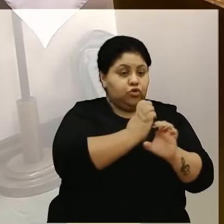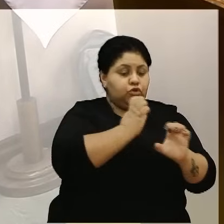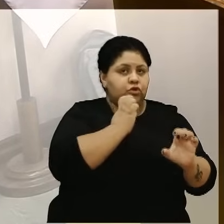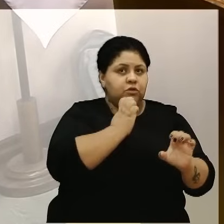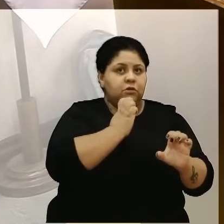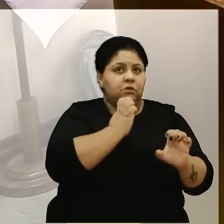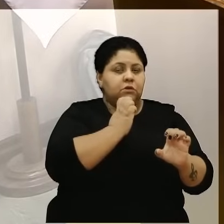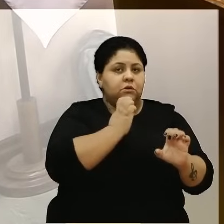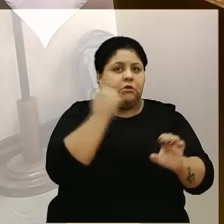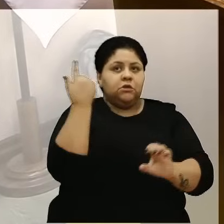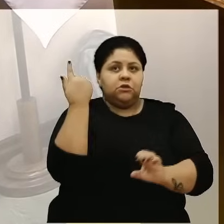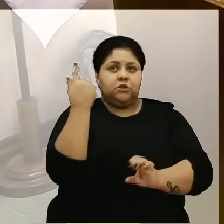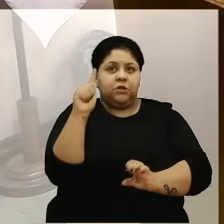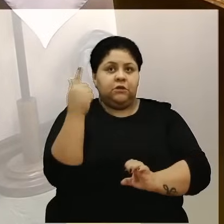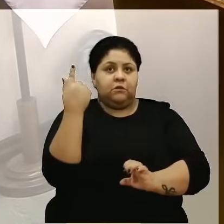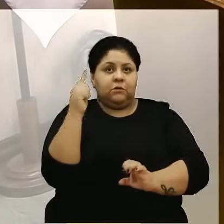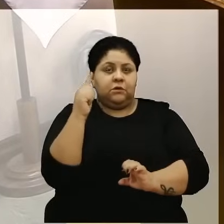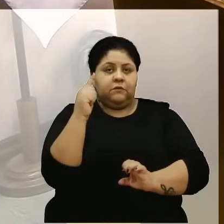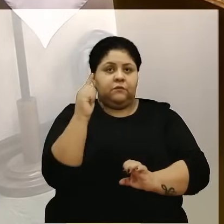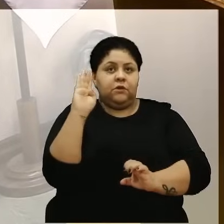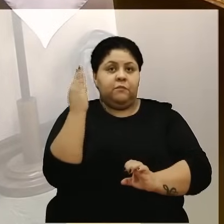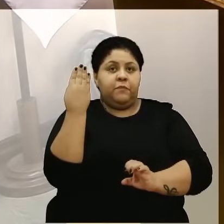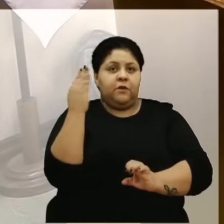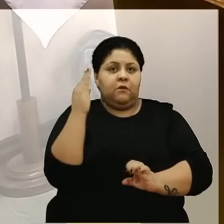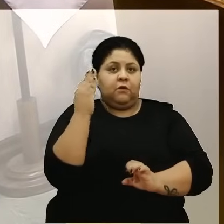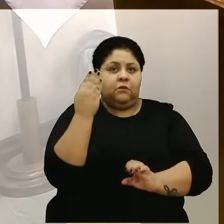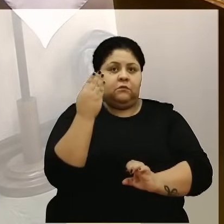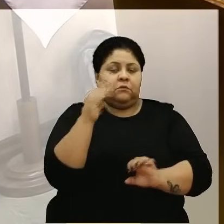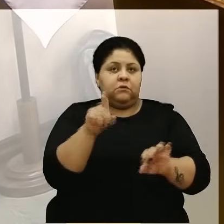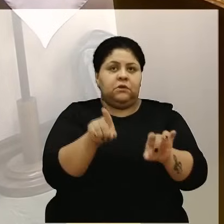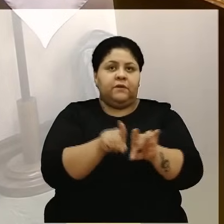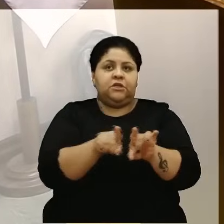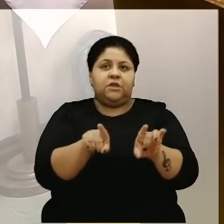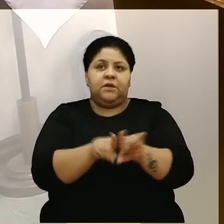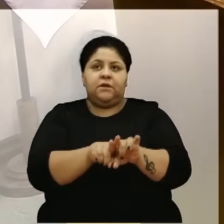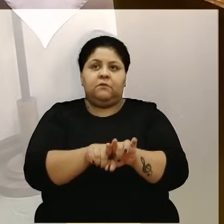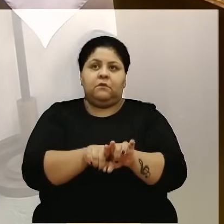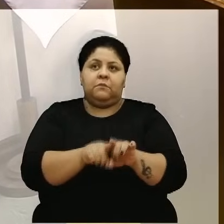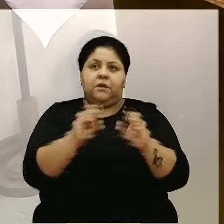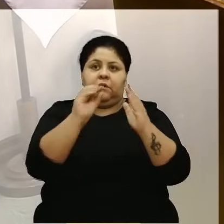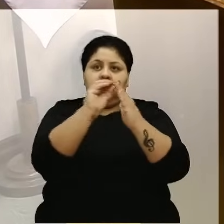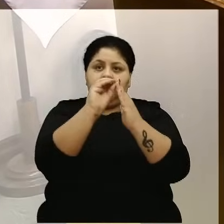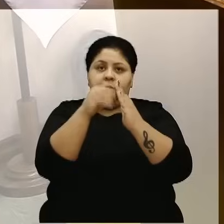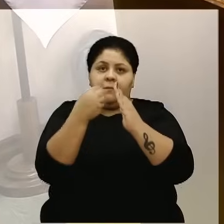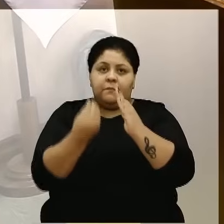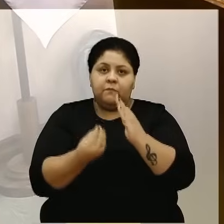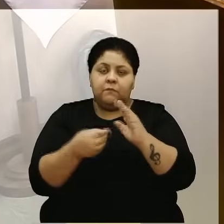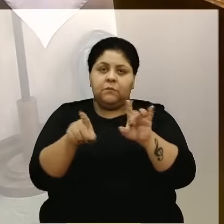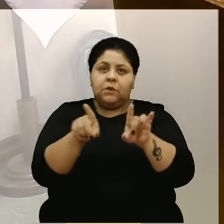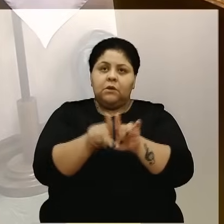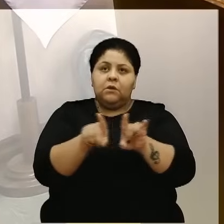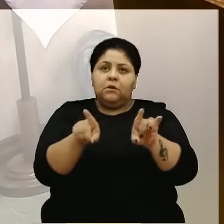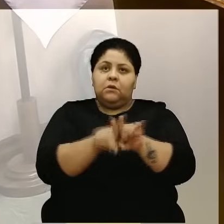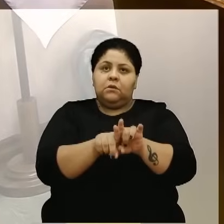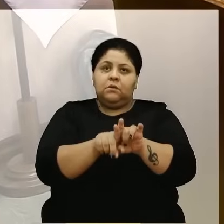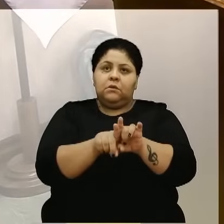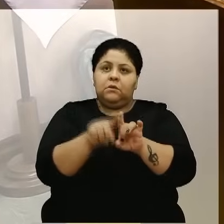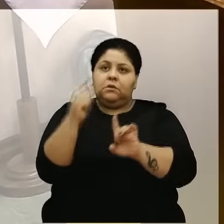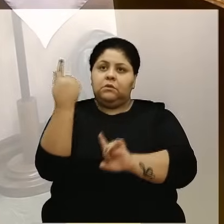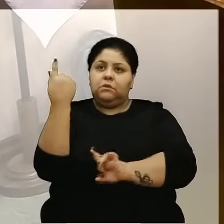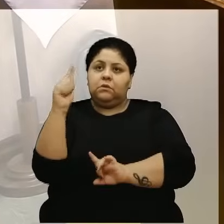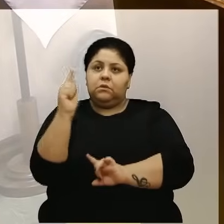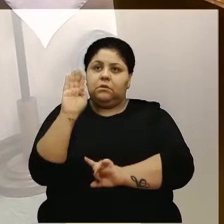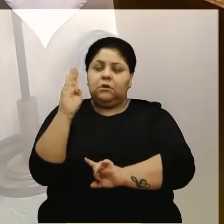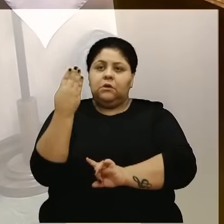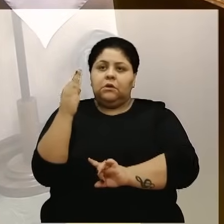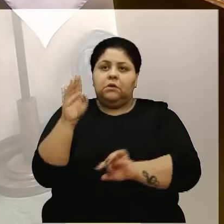formação e trabalho com geoprocessamento. E todo assessoramento que a gente está dando por SAMAI conta com engenheiros civis, com geólogos, com geógrafos e com